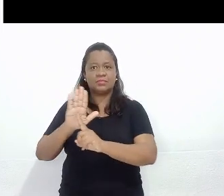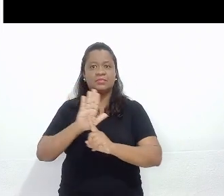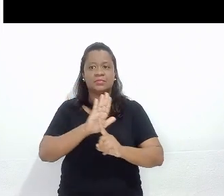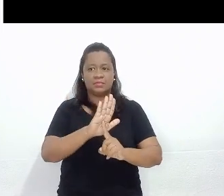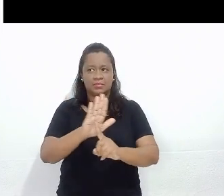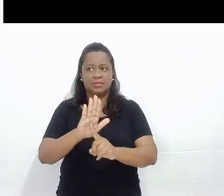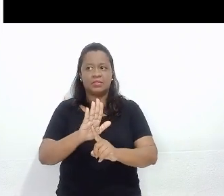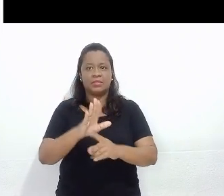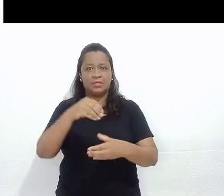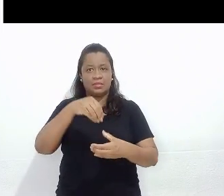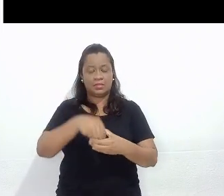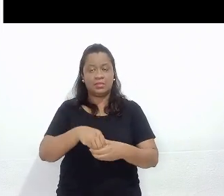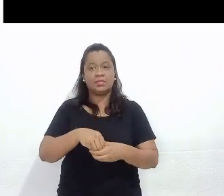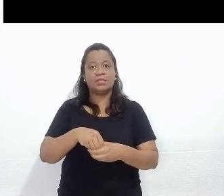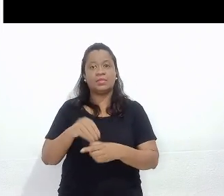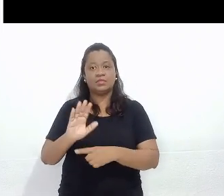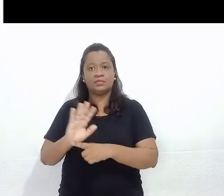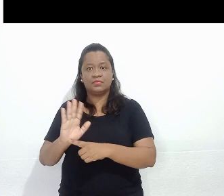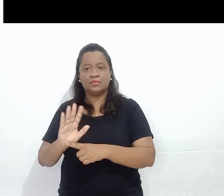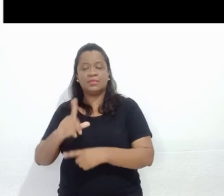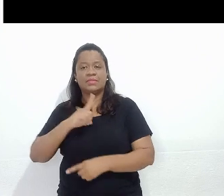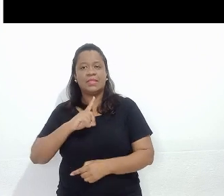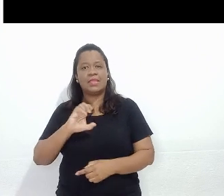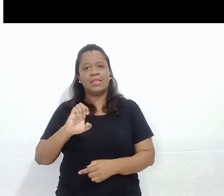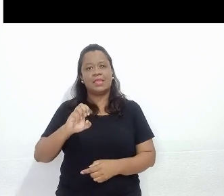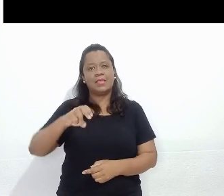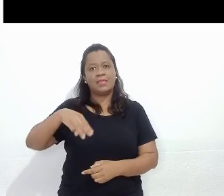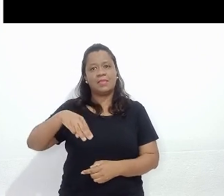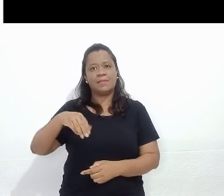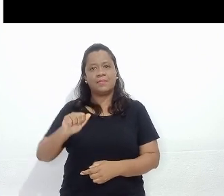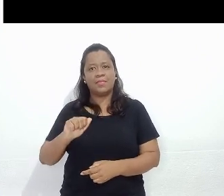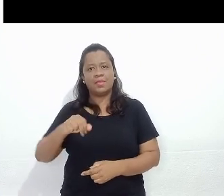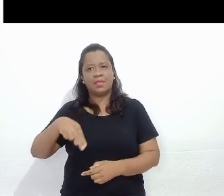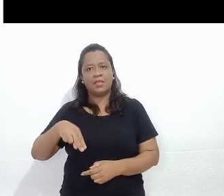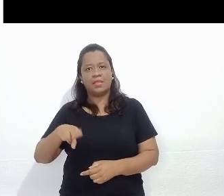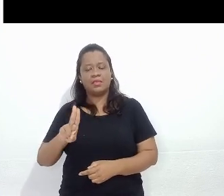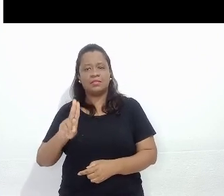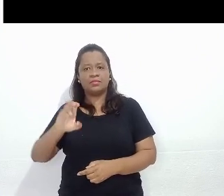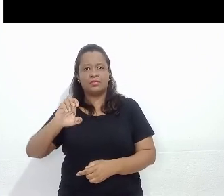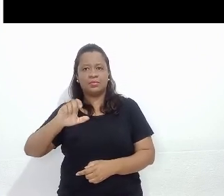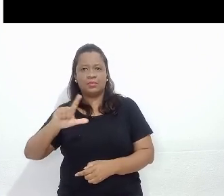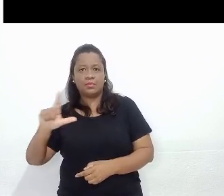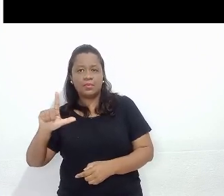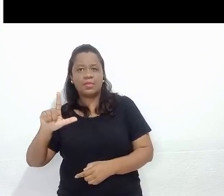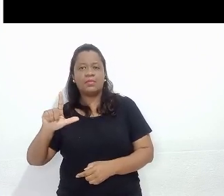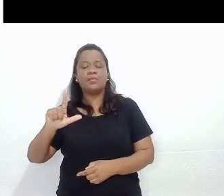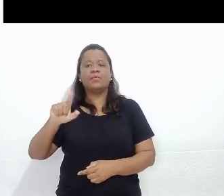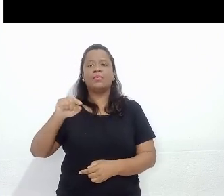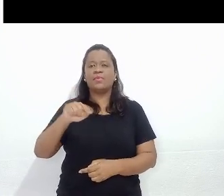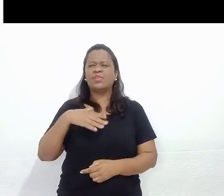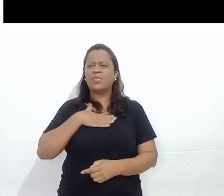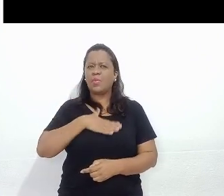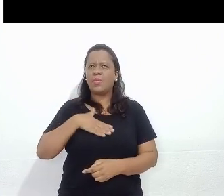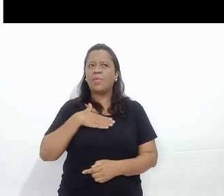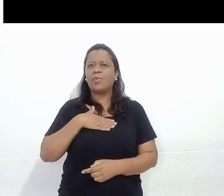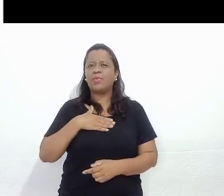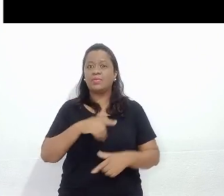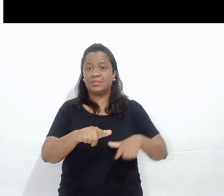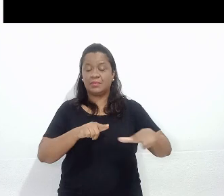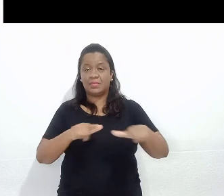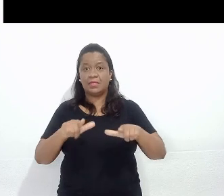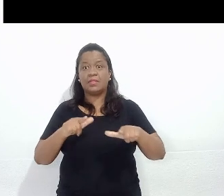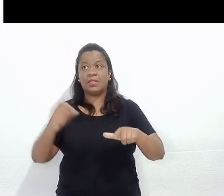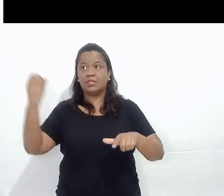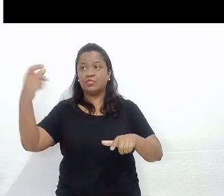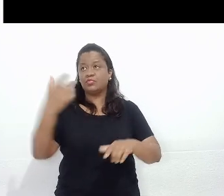né, nos filmes. Né? A gente tem o Emmanuel Lubezki, que ele gosta de trabalhar com luz natural, e era esse que ele estava falando,